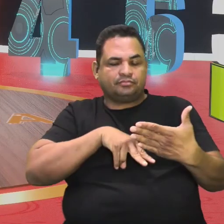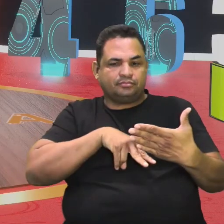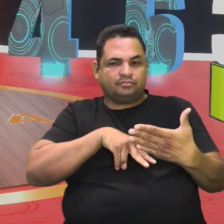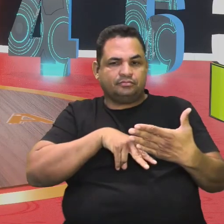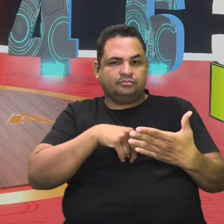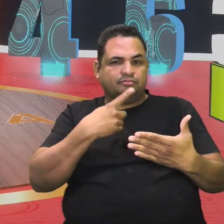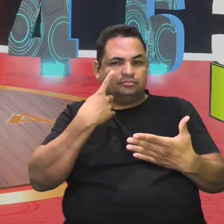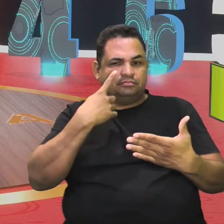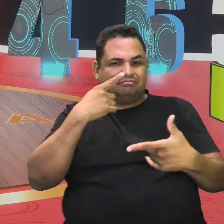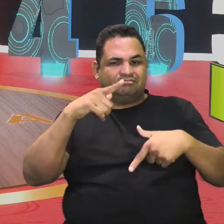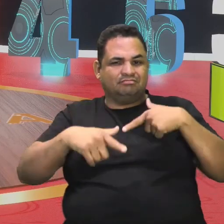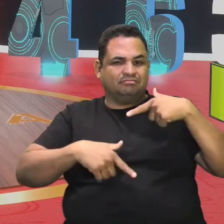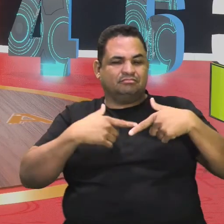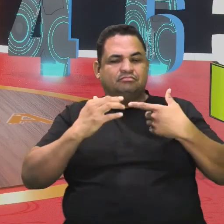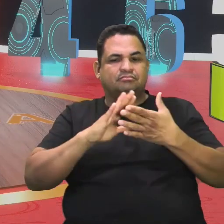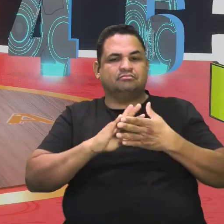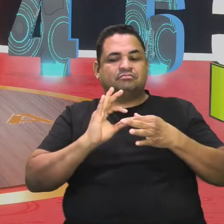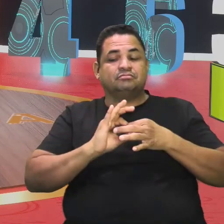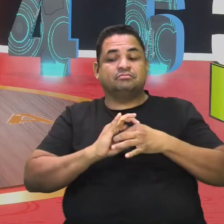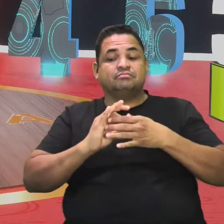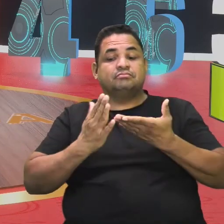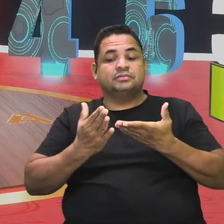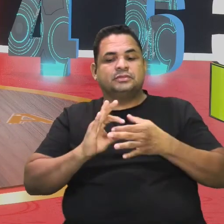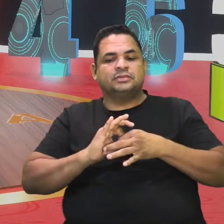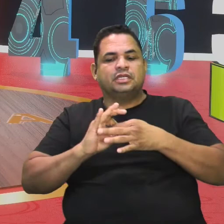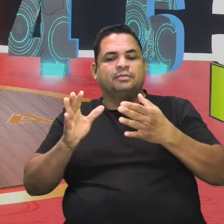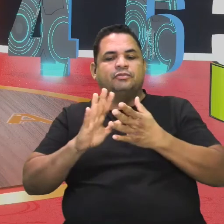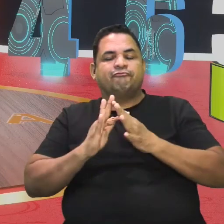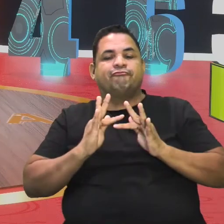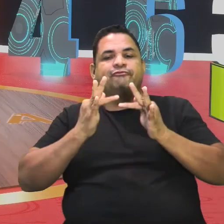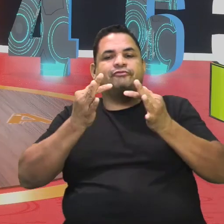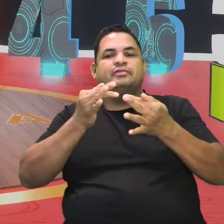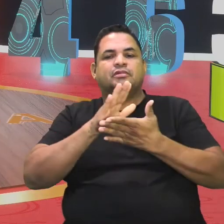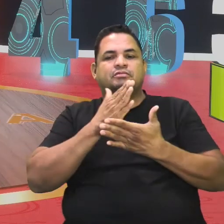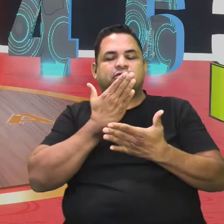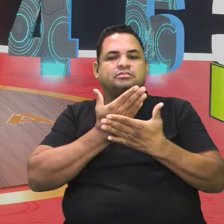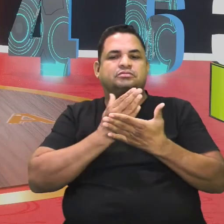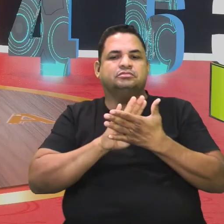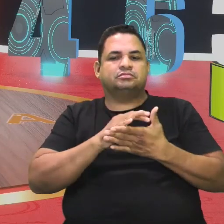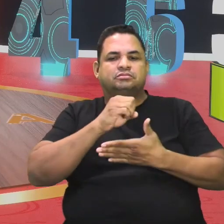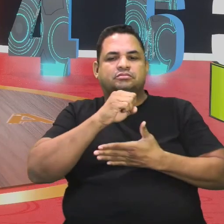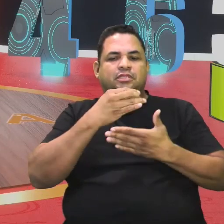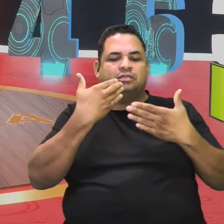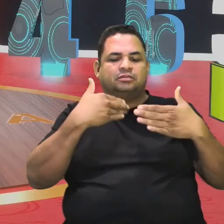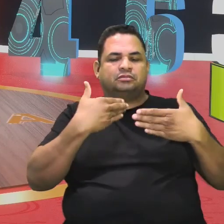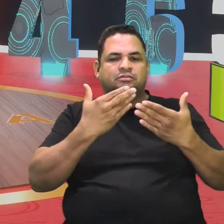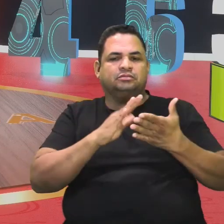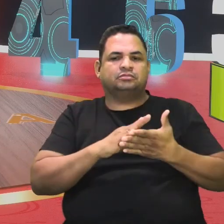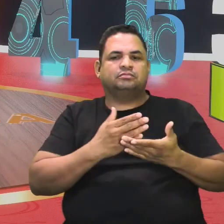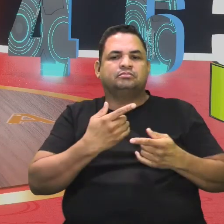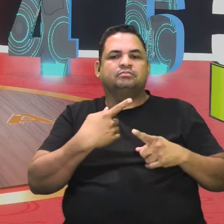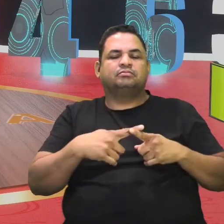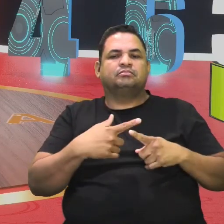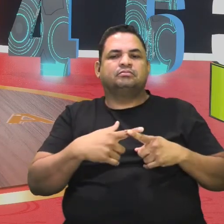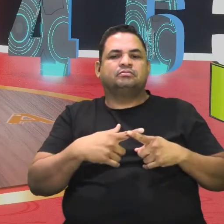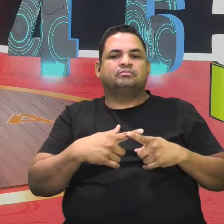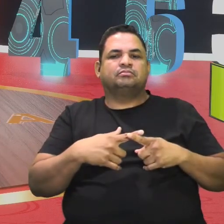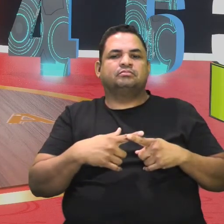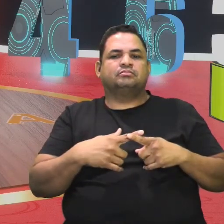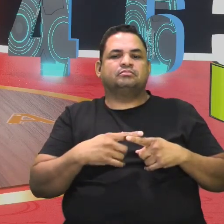questão, viu que vai dar trabalho, deixa para o final. Não esqueça dela, né? Volta para ela, porque é uma questão boa. E vocês